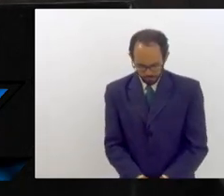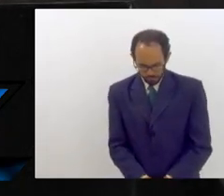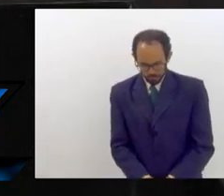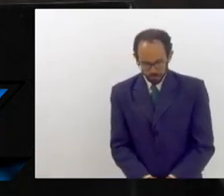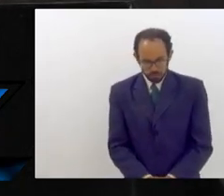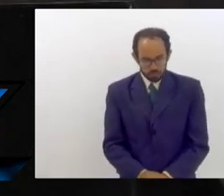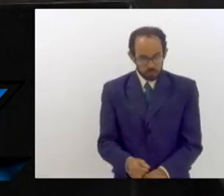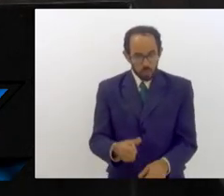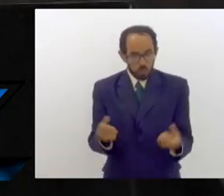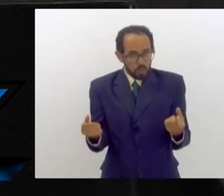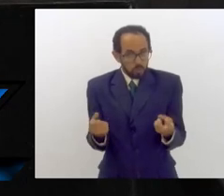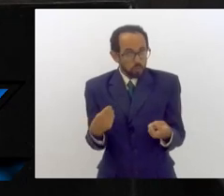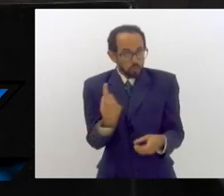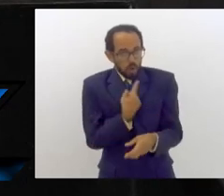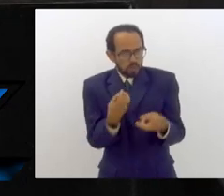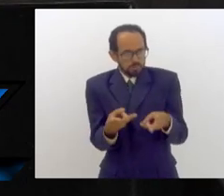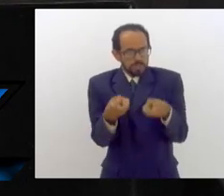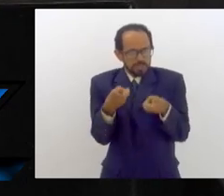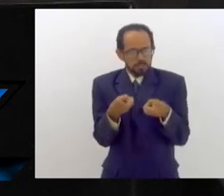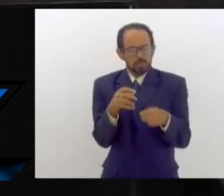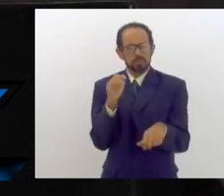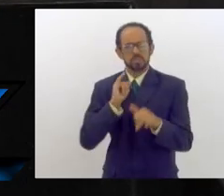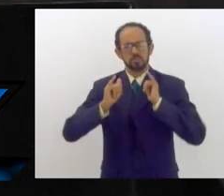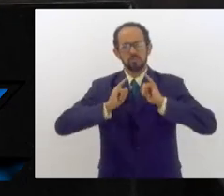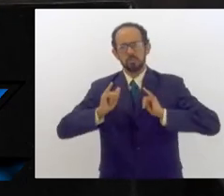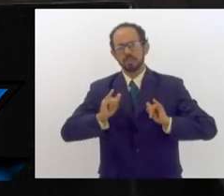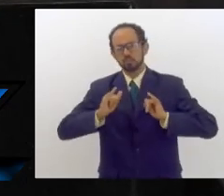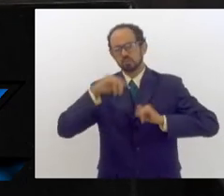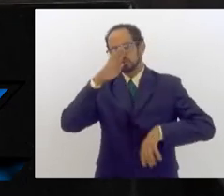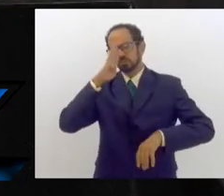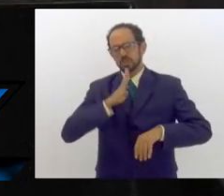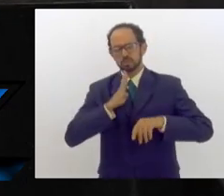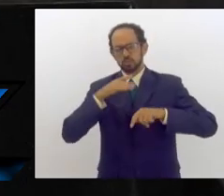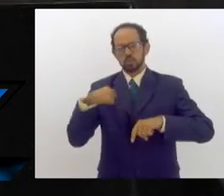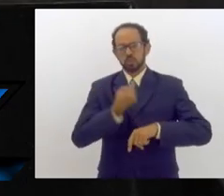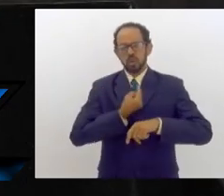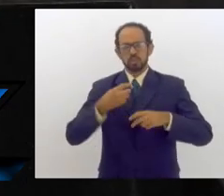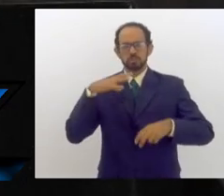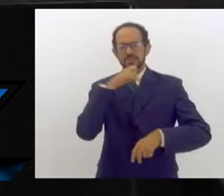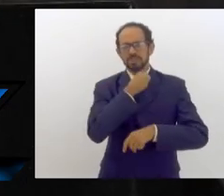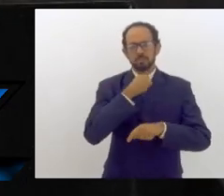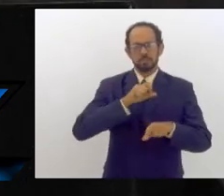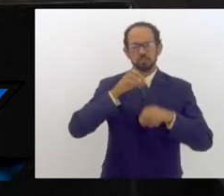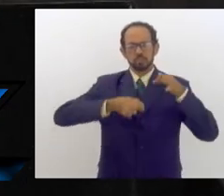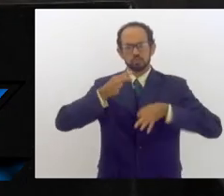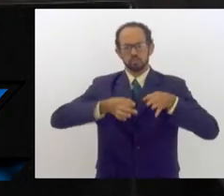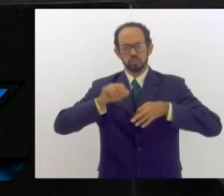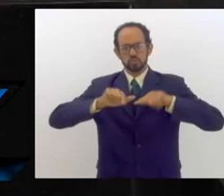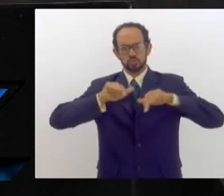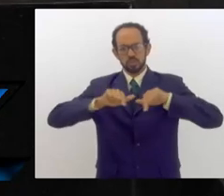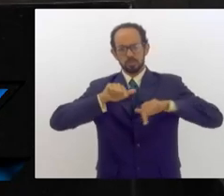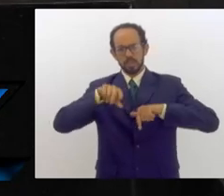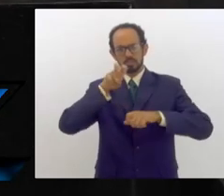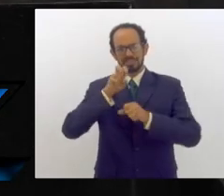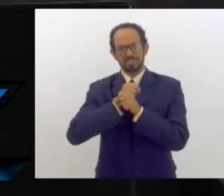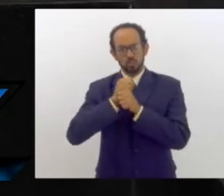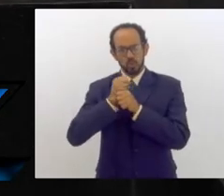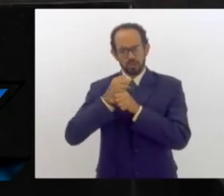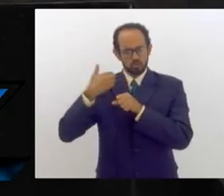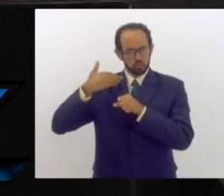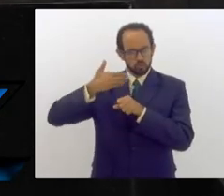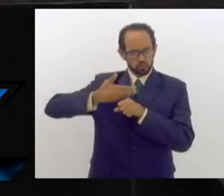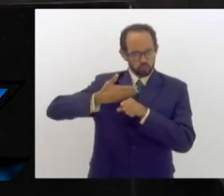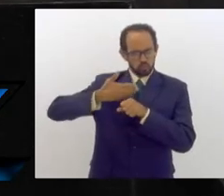quando nós olhamos aí os dados do Brasil nós vamos ter na justiça do trabalho dos últimos cinco anos